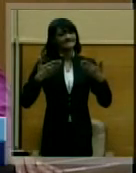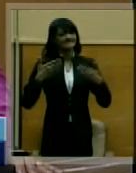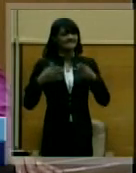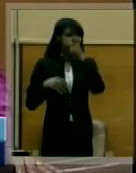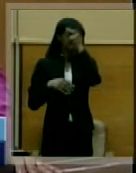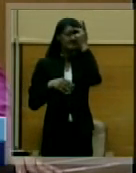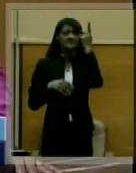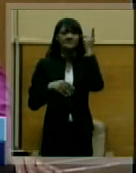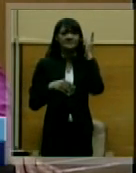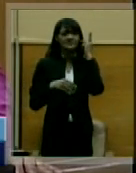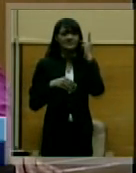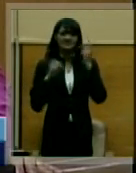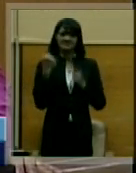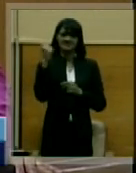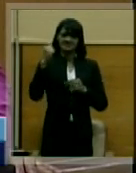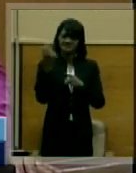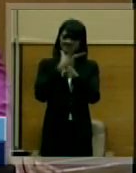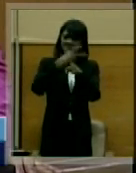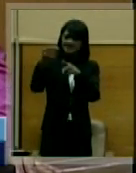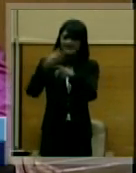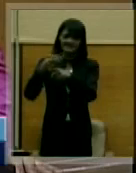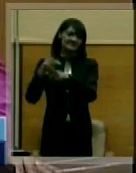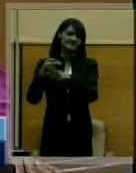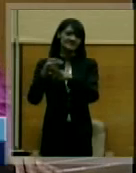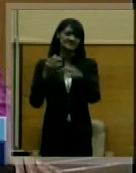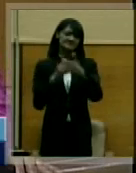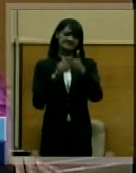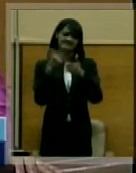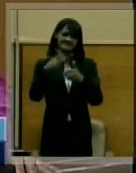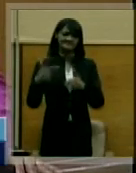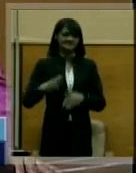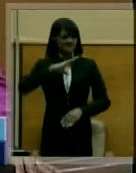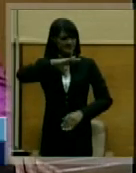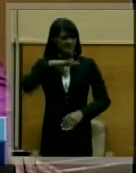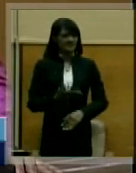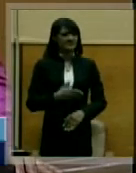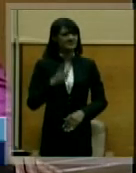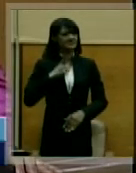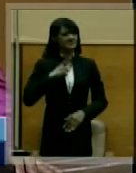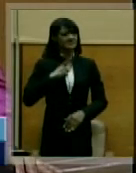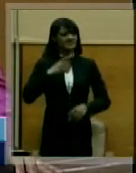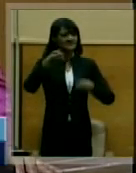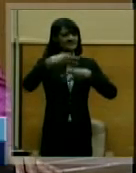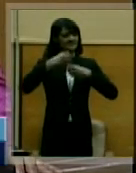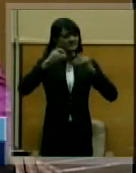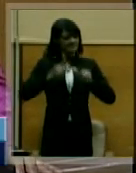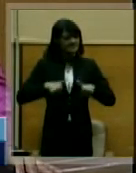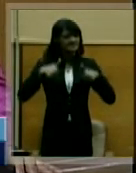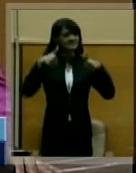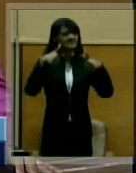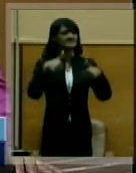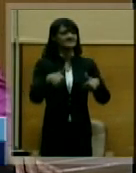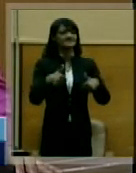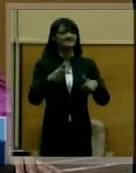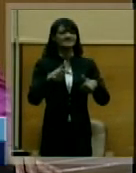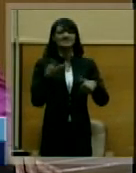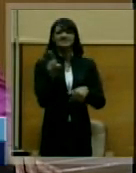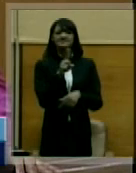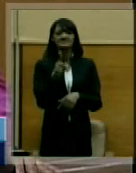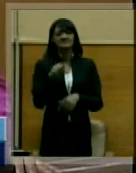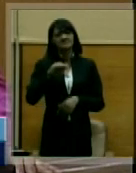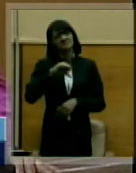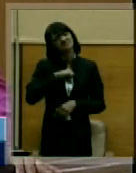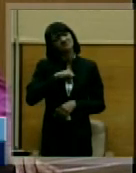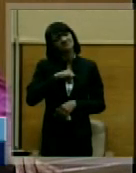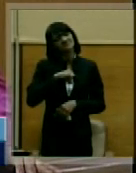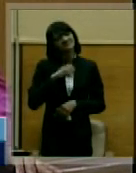vencem dificuldades, que superam obstáculos, valentes, corajosos, que nos ensinam a lutar e não esmorecer e não